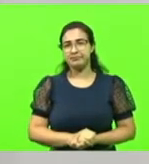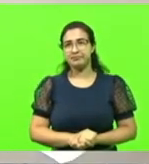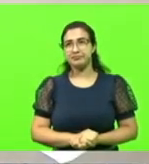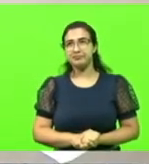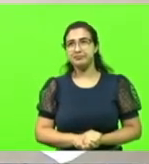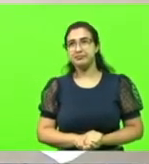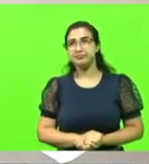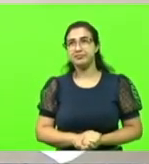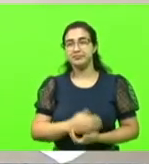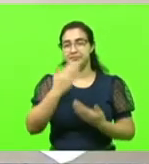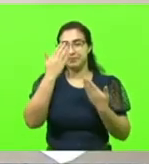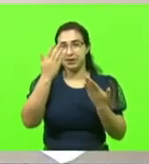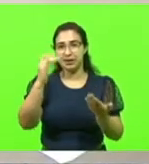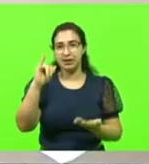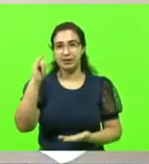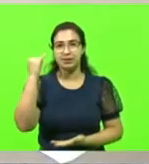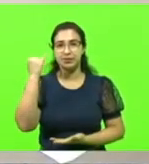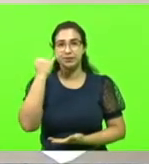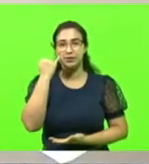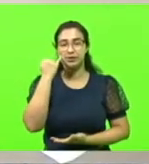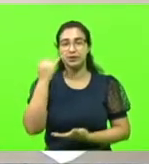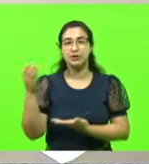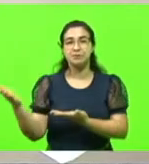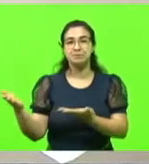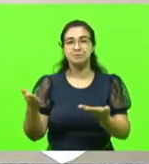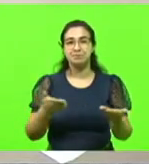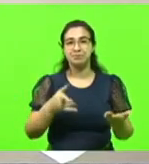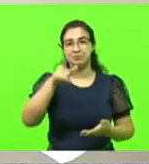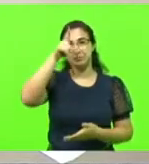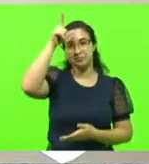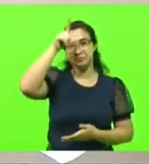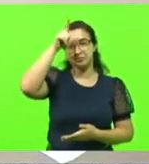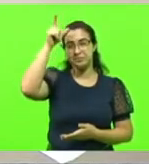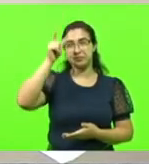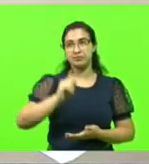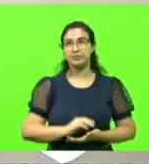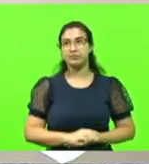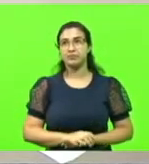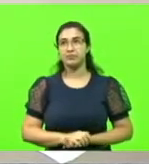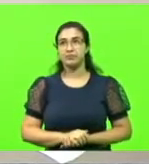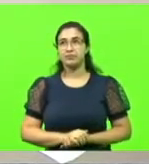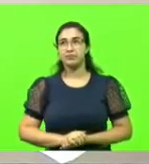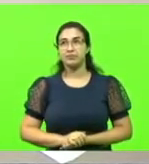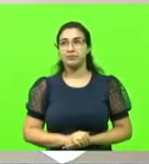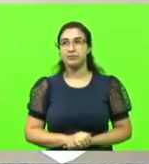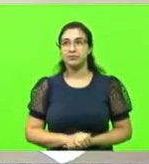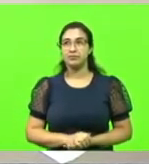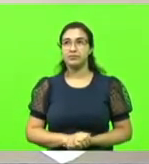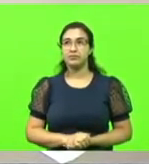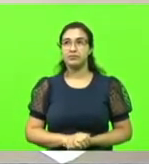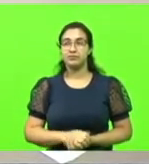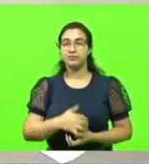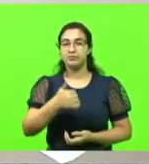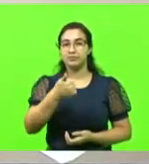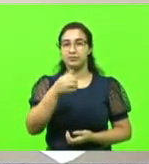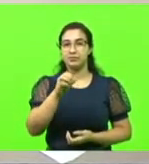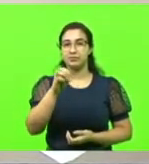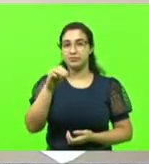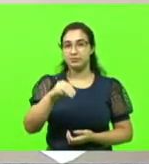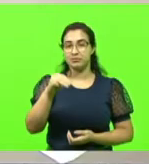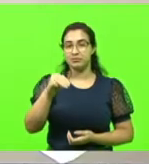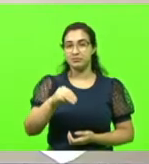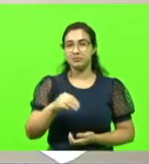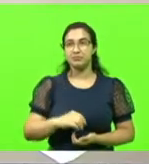Obrigado, deputado Jessé Lopes. Próximo deputado, Sargento Lima. Vossa Excelência terá 10 minutos, deputado Sargento